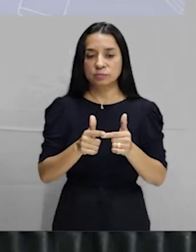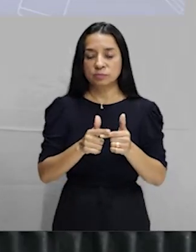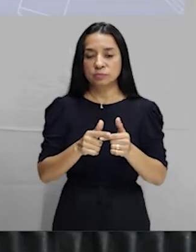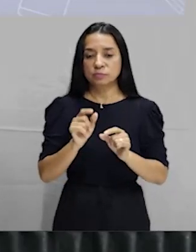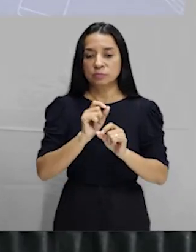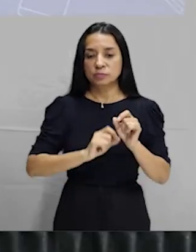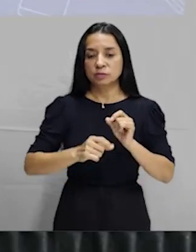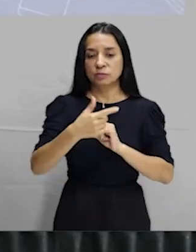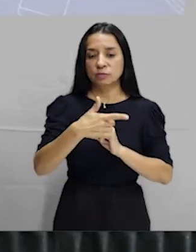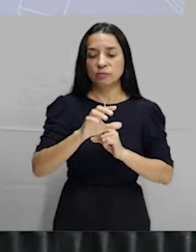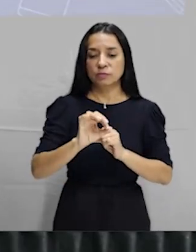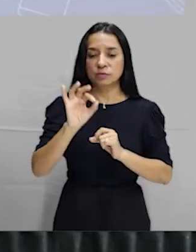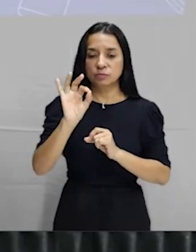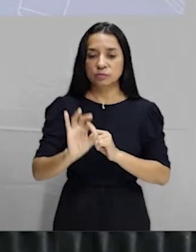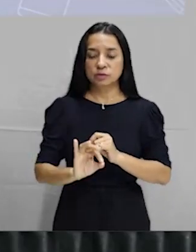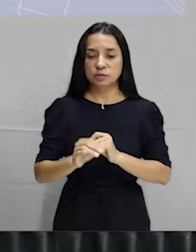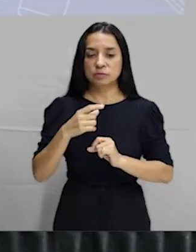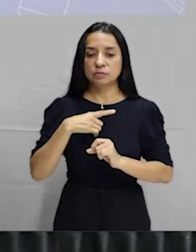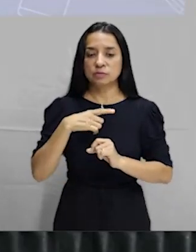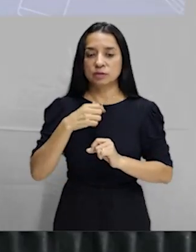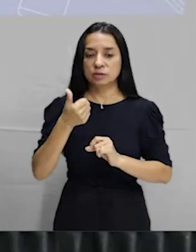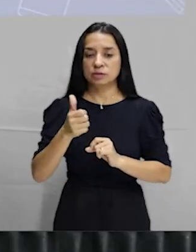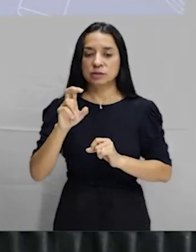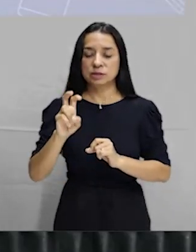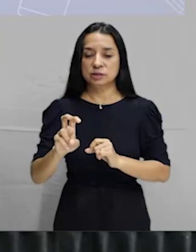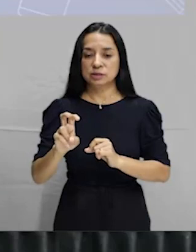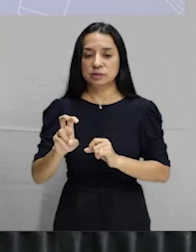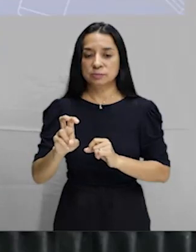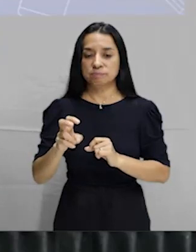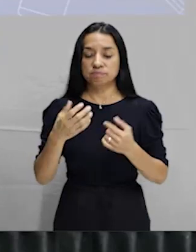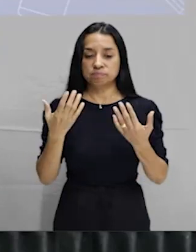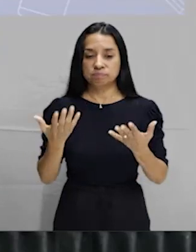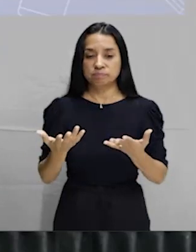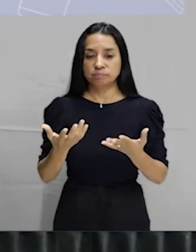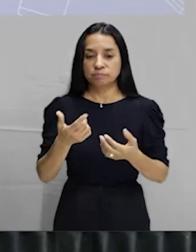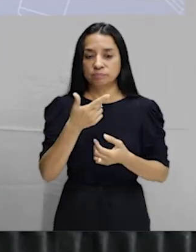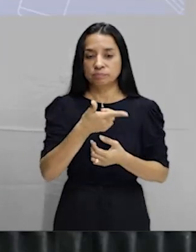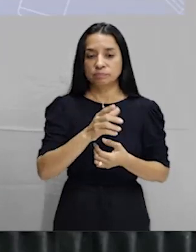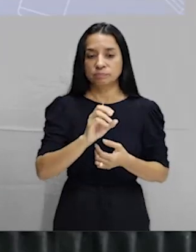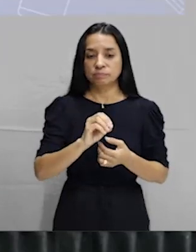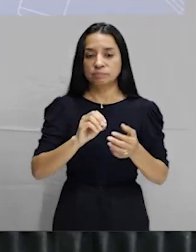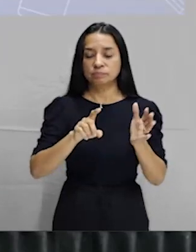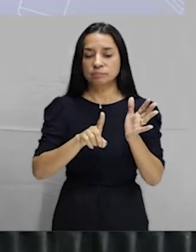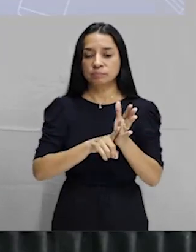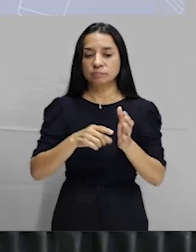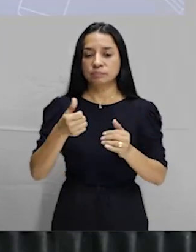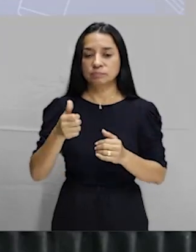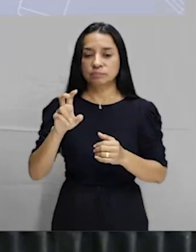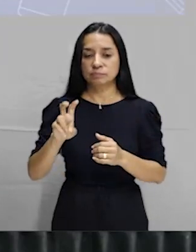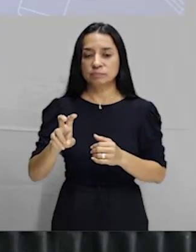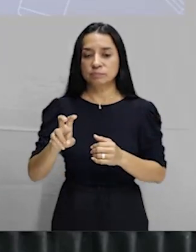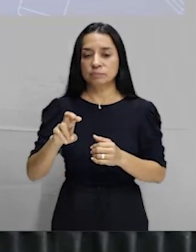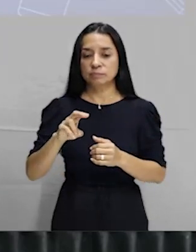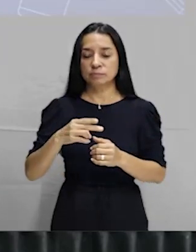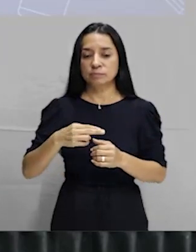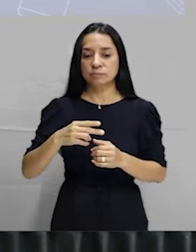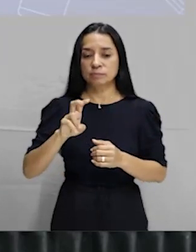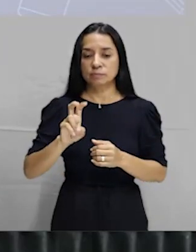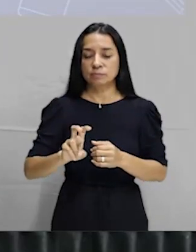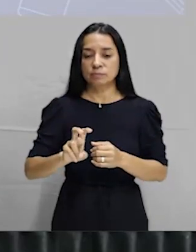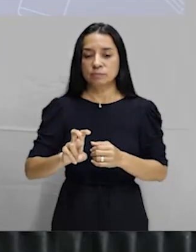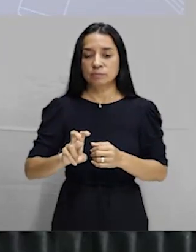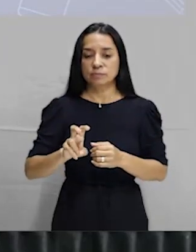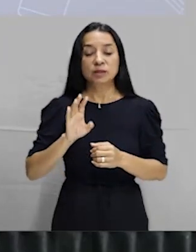que são 20%, mas já tem 15. Então, 20 menos 15, 5. Gente,